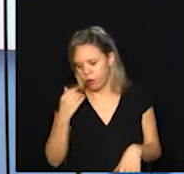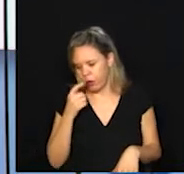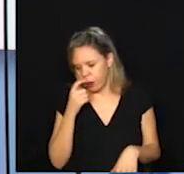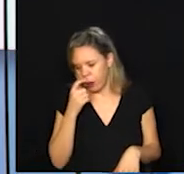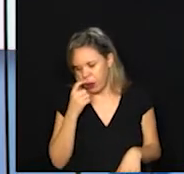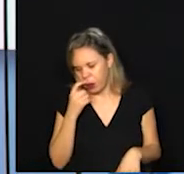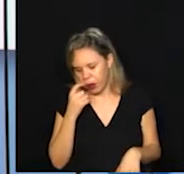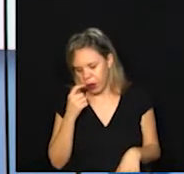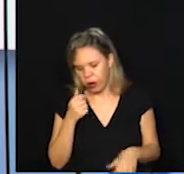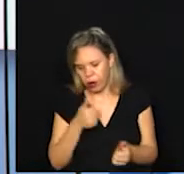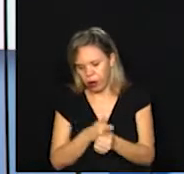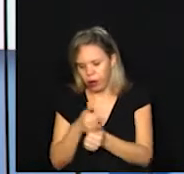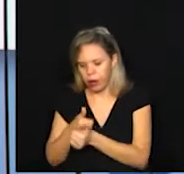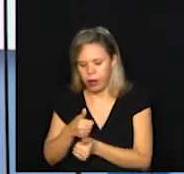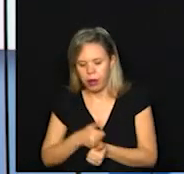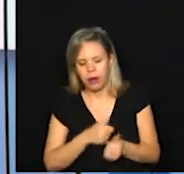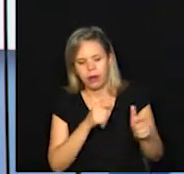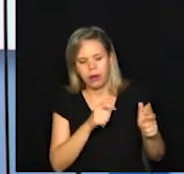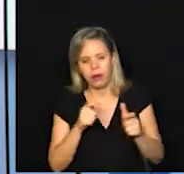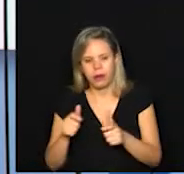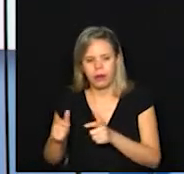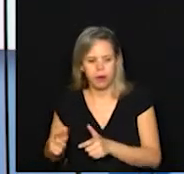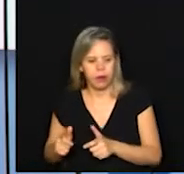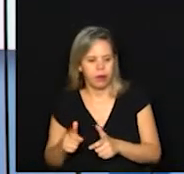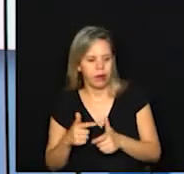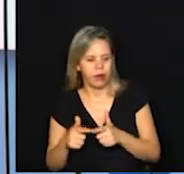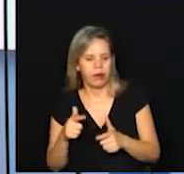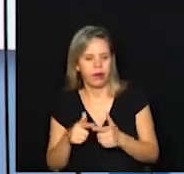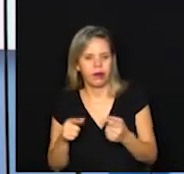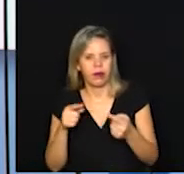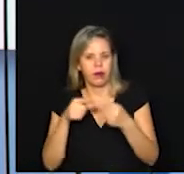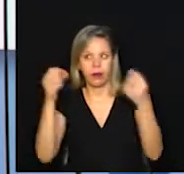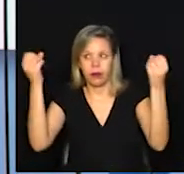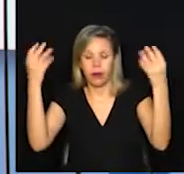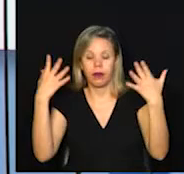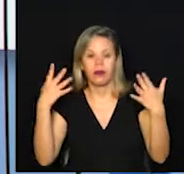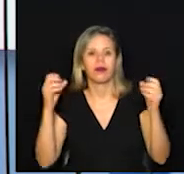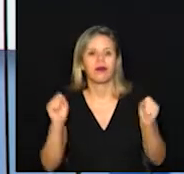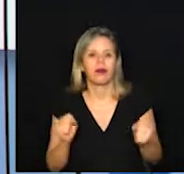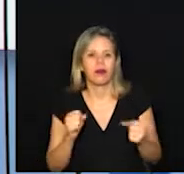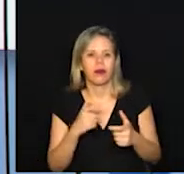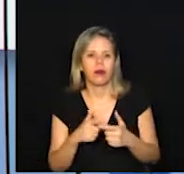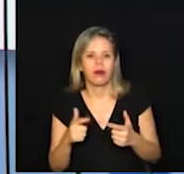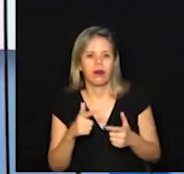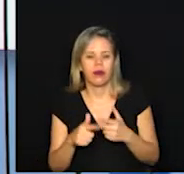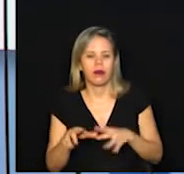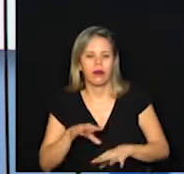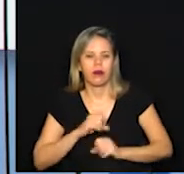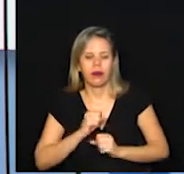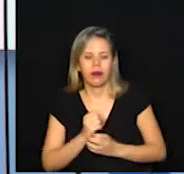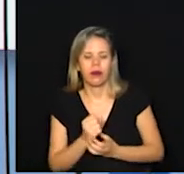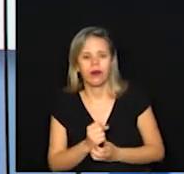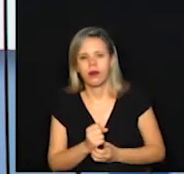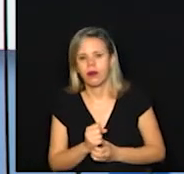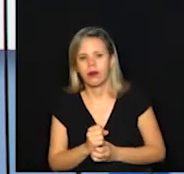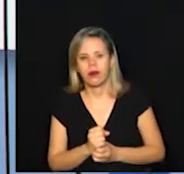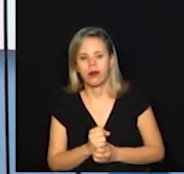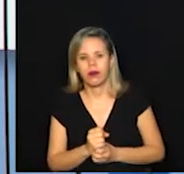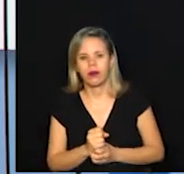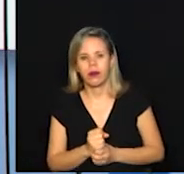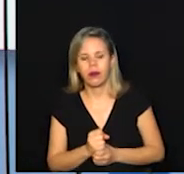ou circulando em local de incidência direta de luz, eles podem estar contaminados.